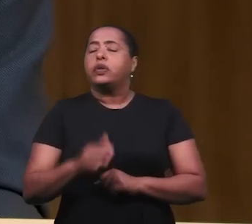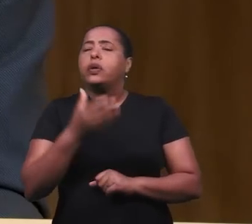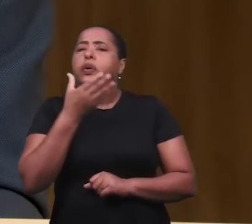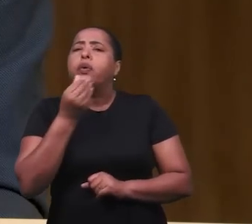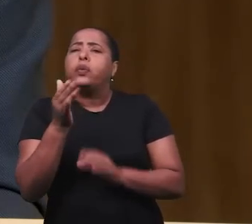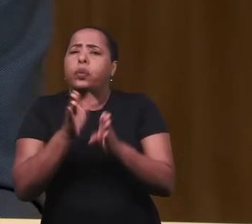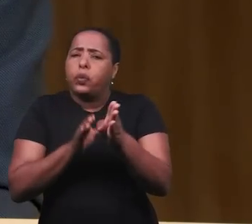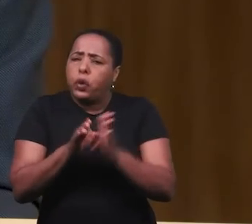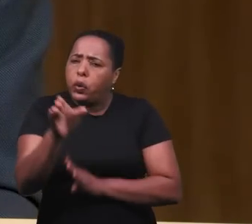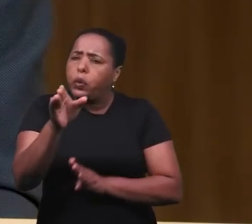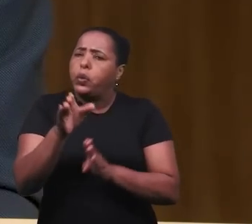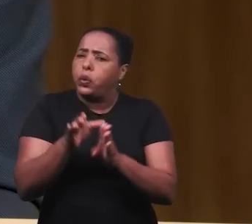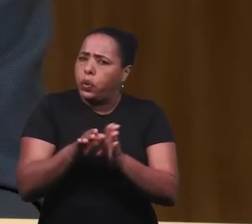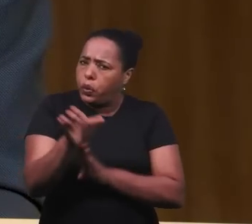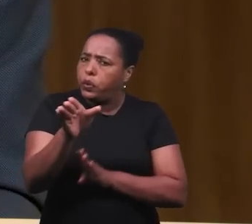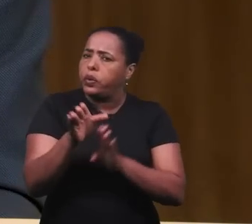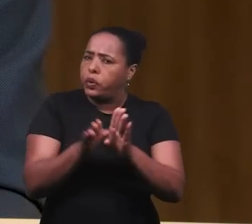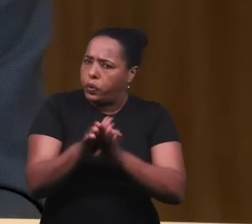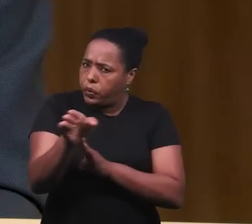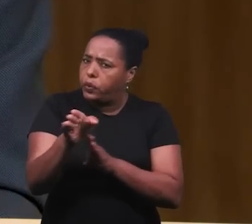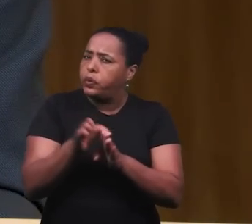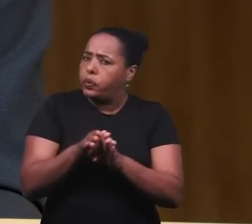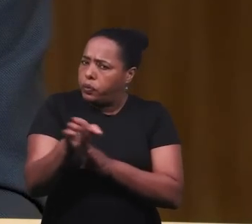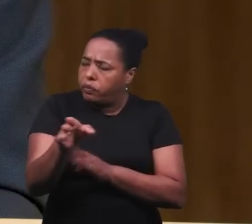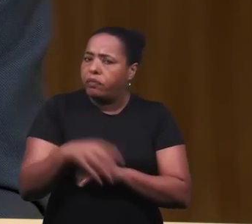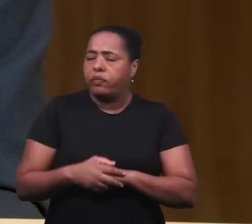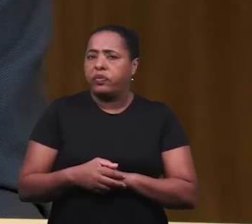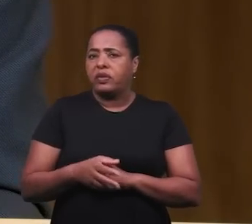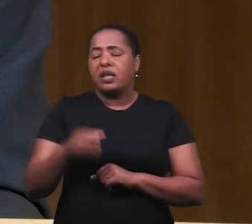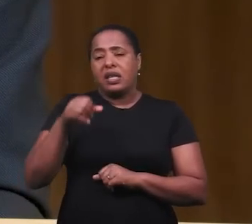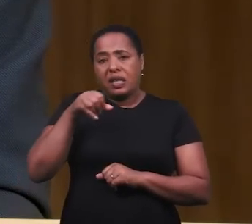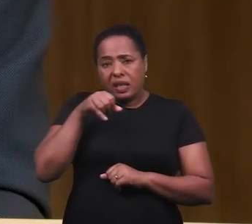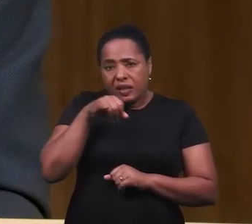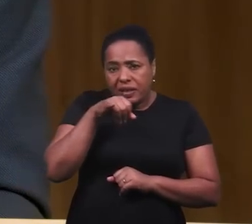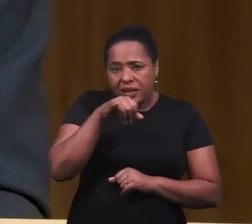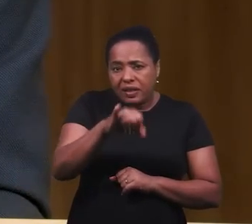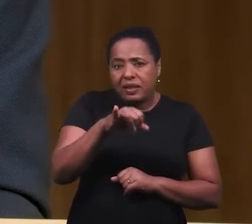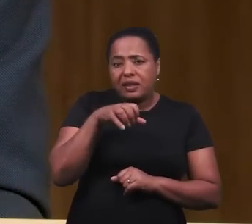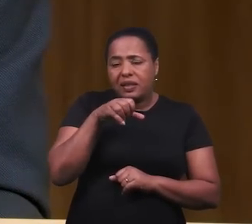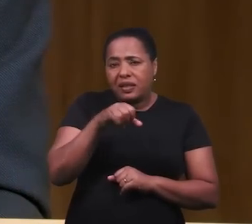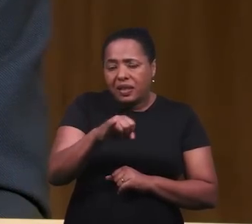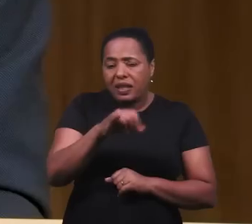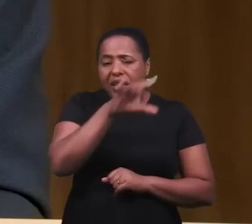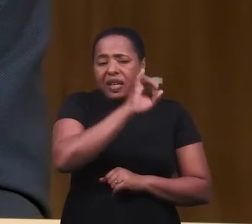aqui é um homem dando conselhos.